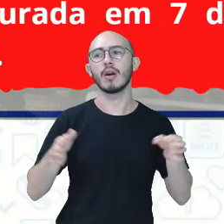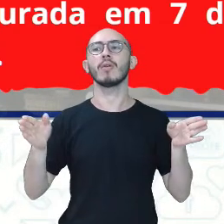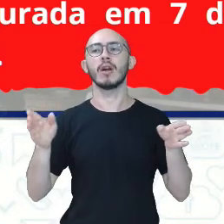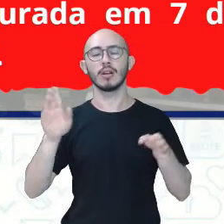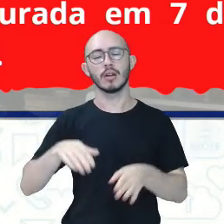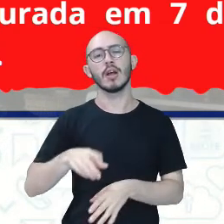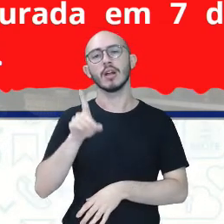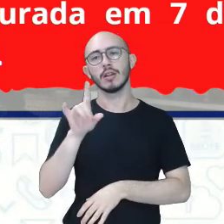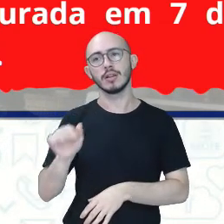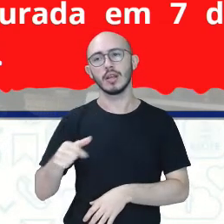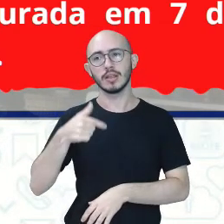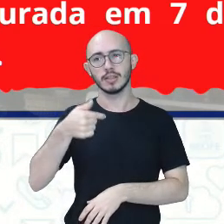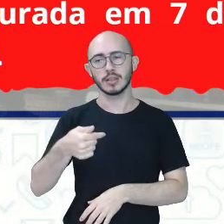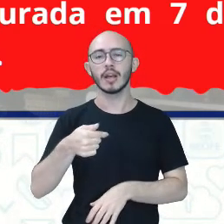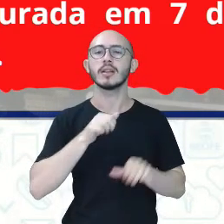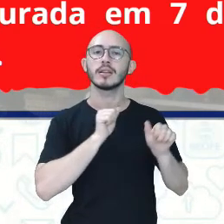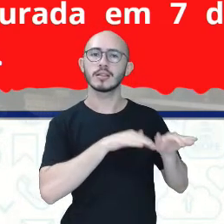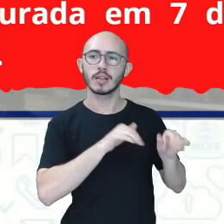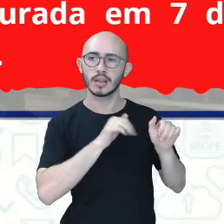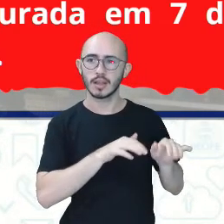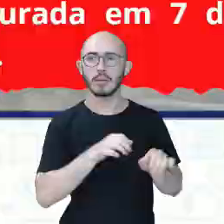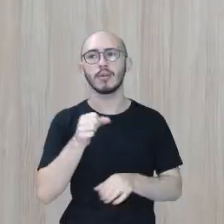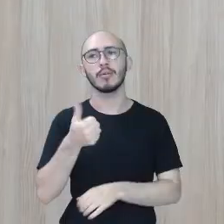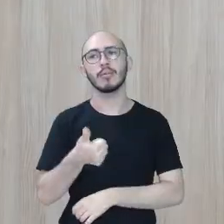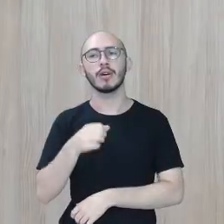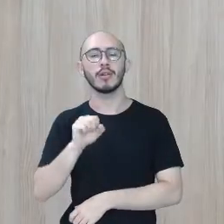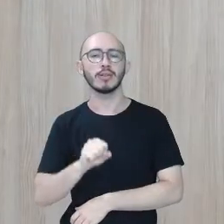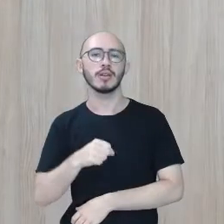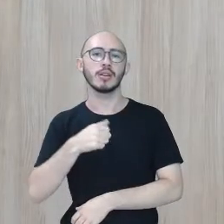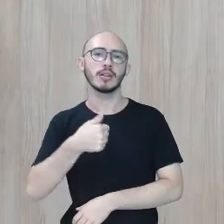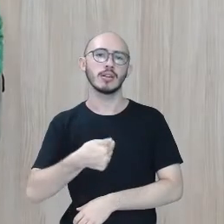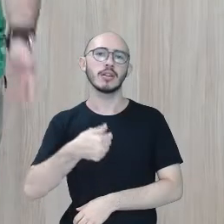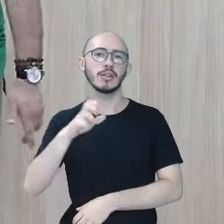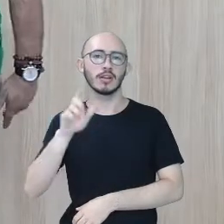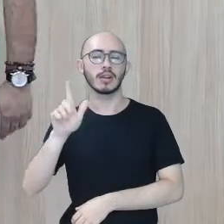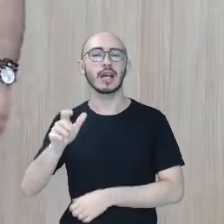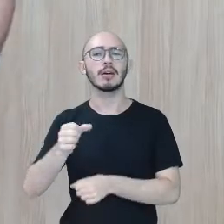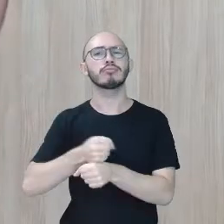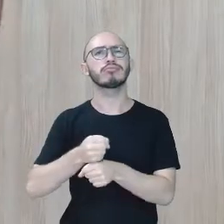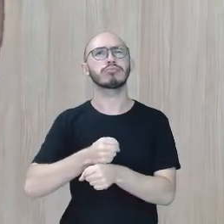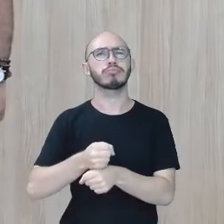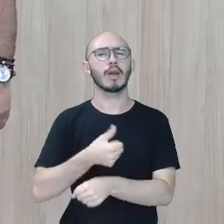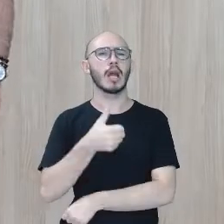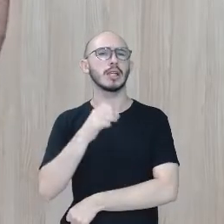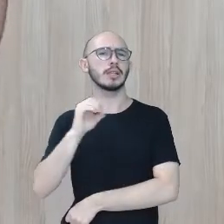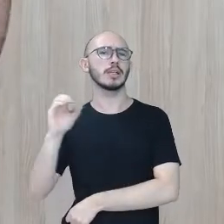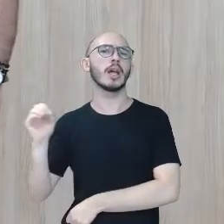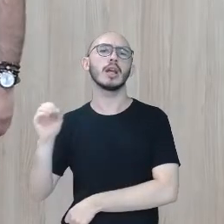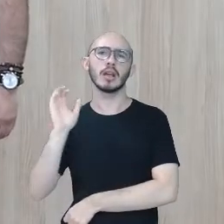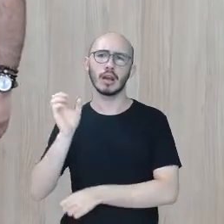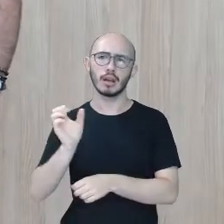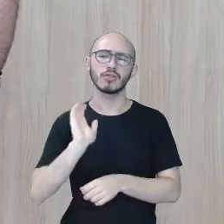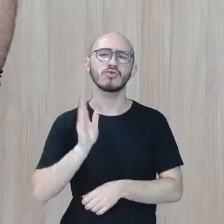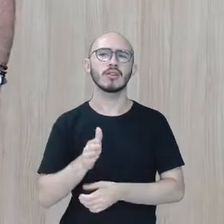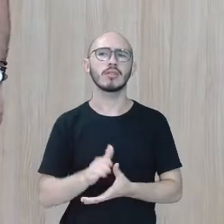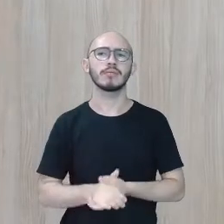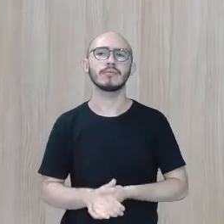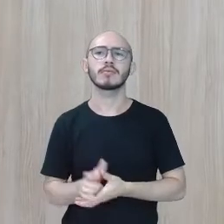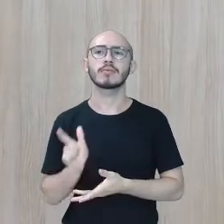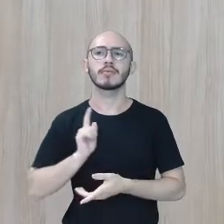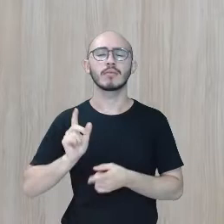1875, né? Então, a gente tem para aí mais de 100 anos, né, de inauguração do mercado, né? Passou por